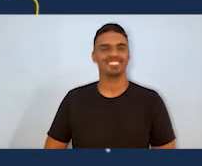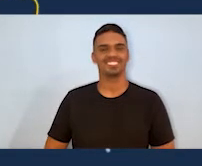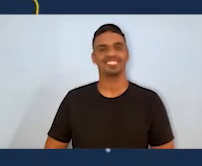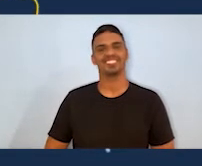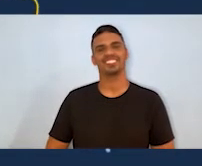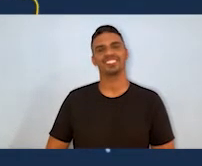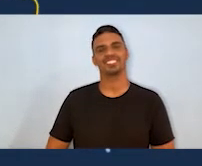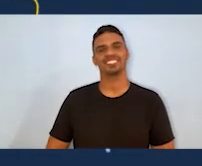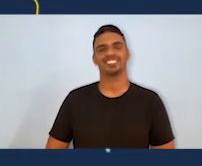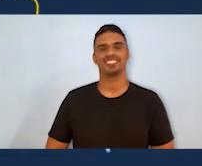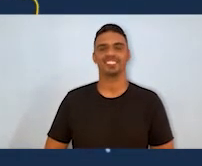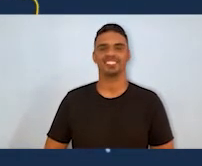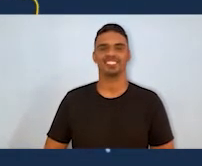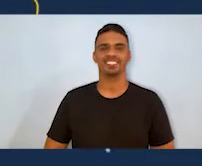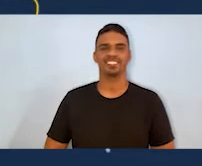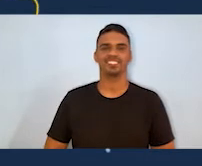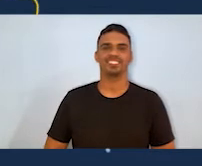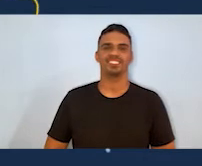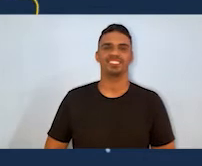Então, assim...